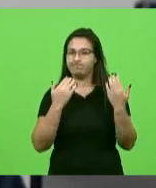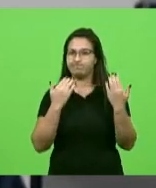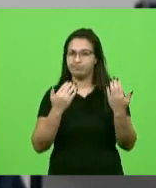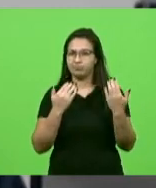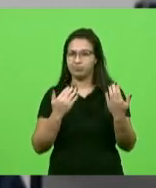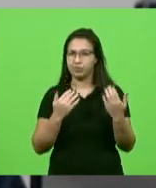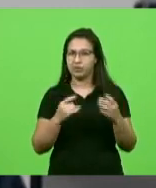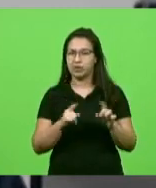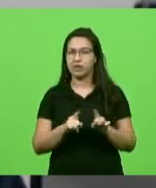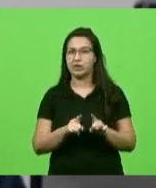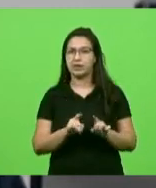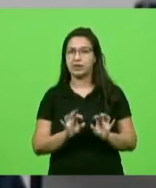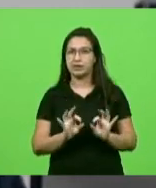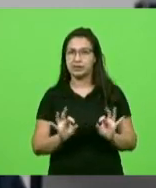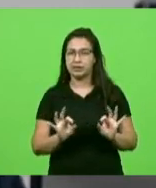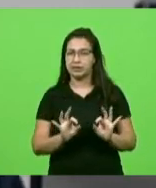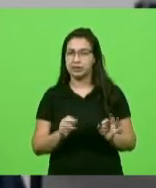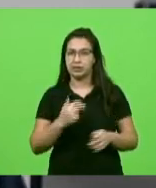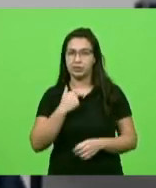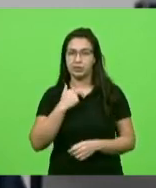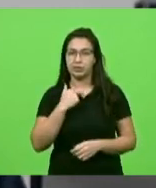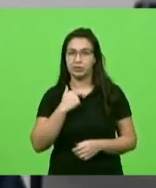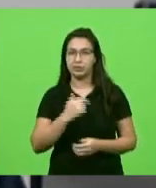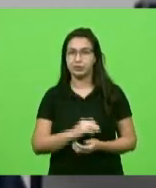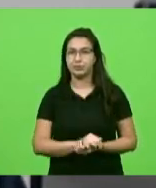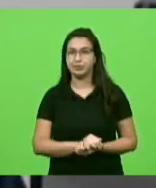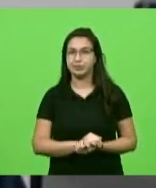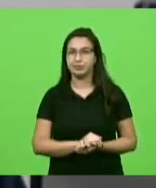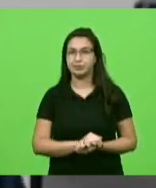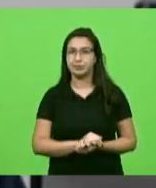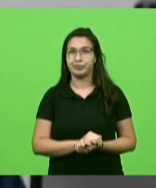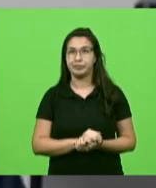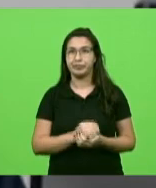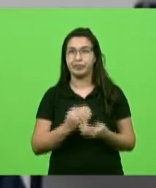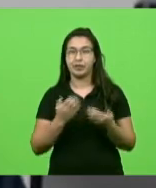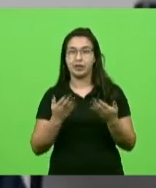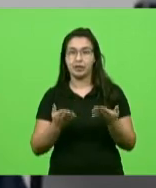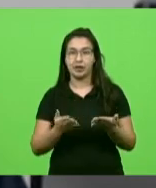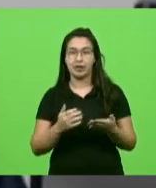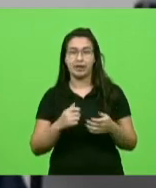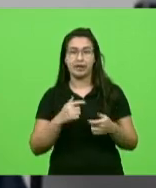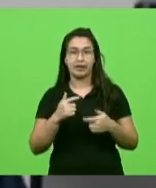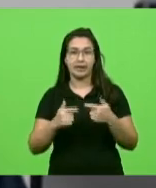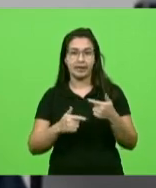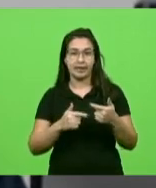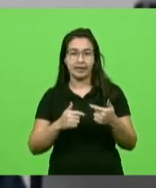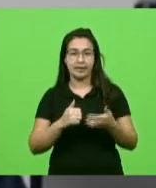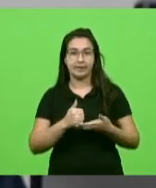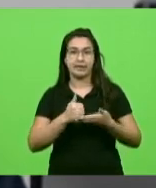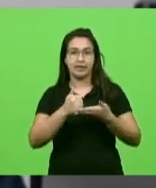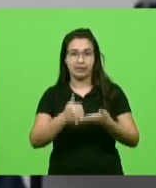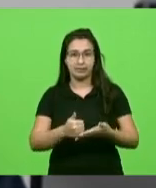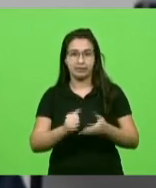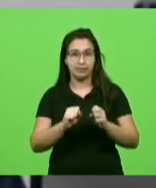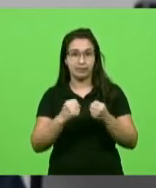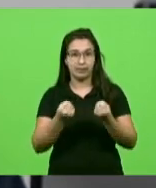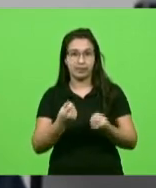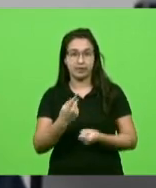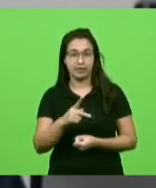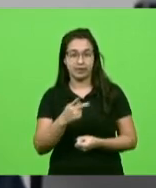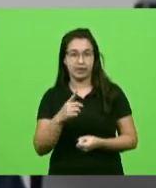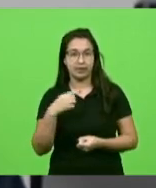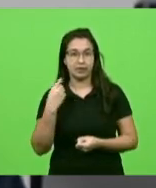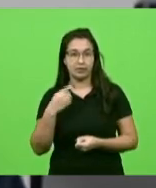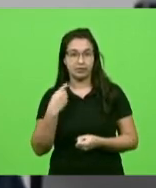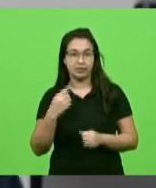dos Fatos e não da capitulação da conduta a ele atribuída logo diversamente do sustentado pela defesa não há falar em inconstitucionalidade do